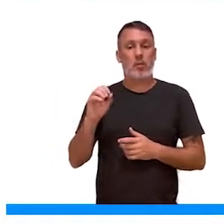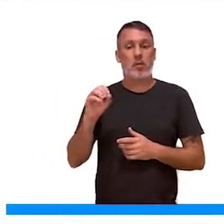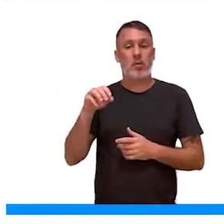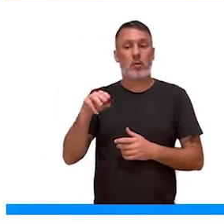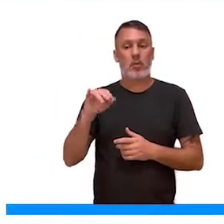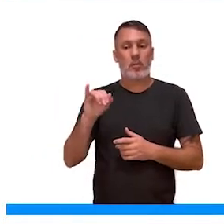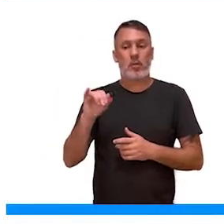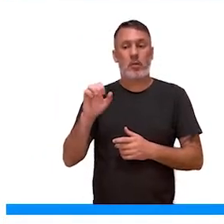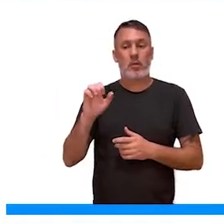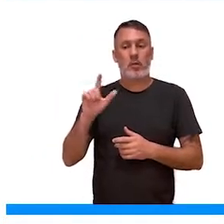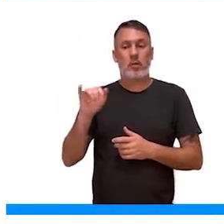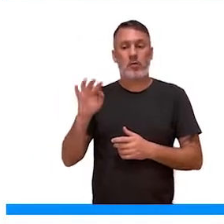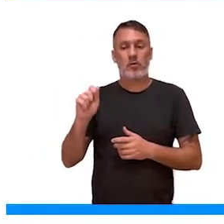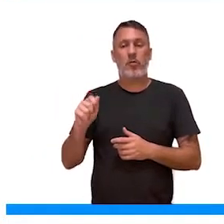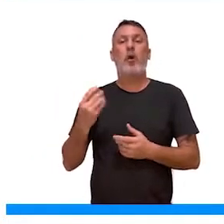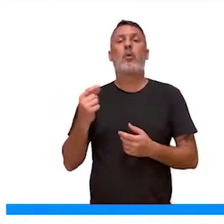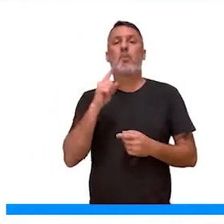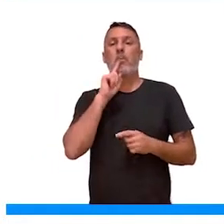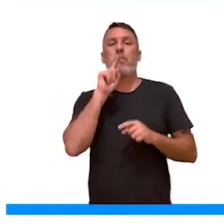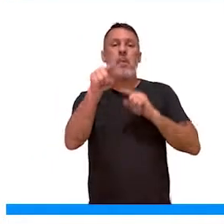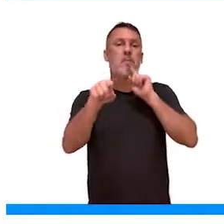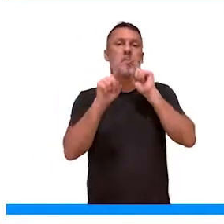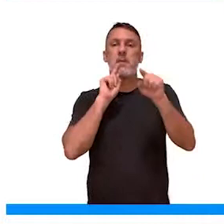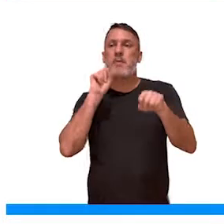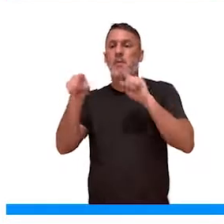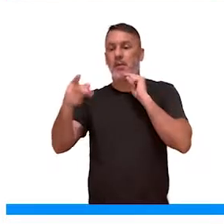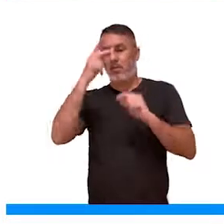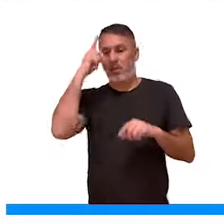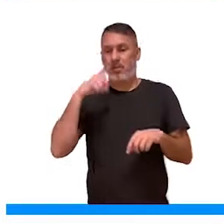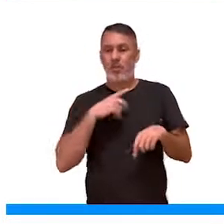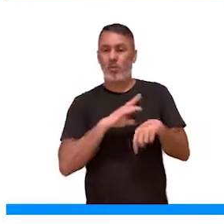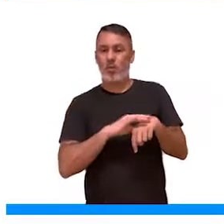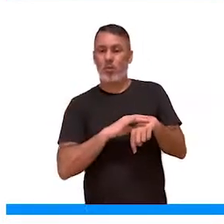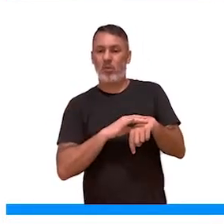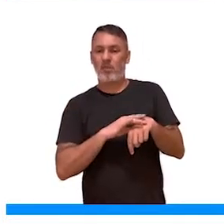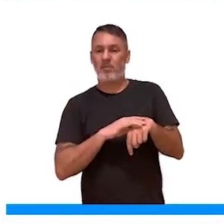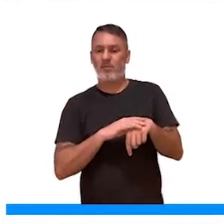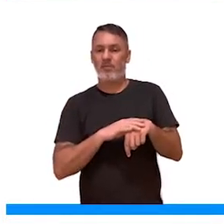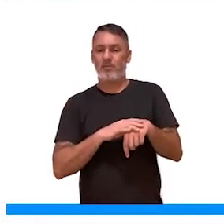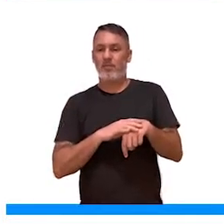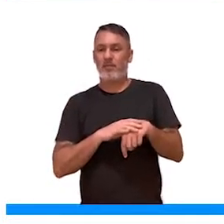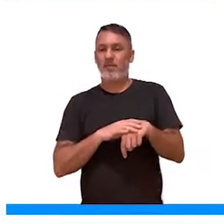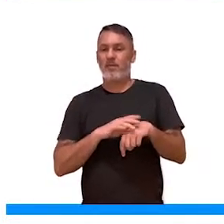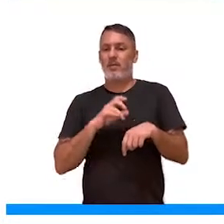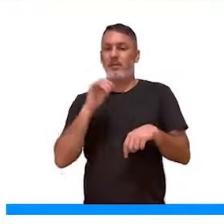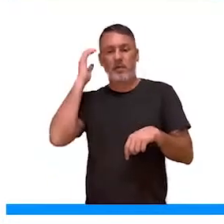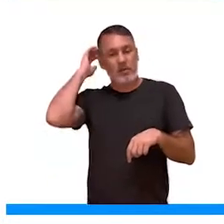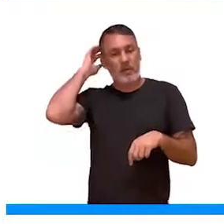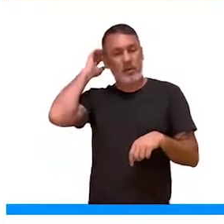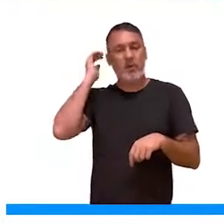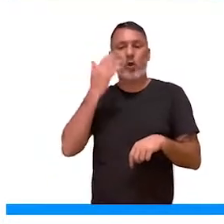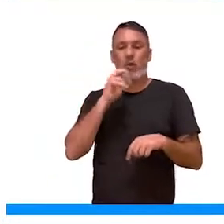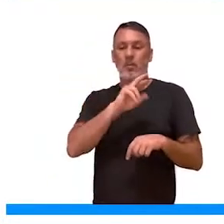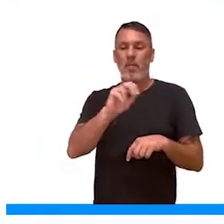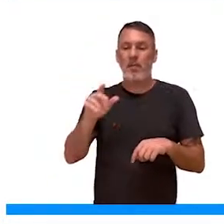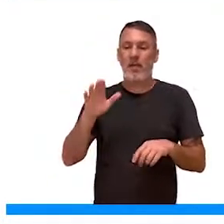Poliomielite, a transmissão é por gotículas de saliva eliminadas pelo doente. Então, a prevenção, a gente teve uma queda muito grande, né? Por um